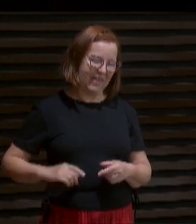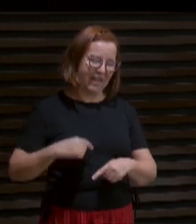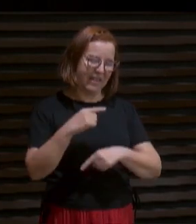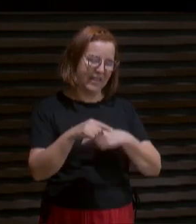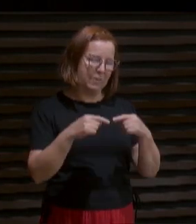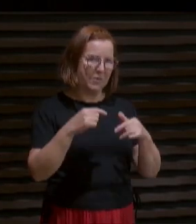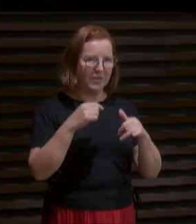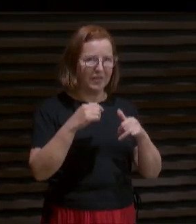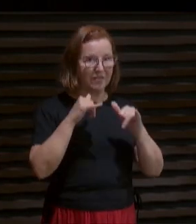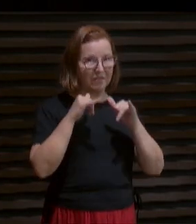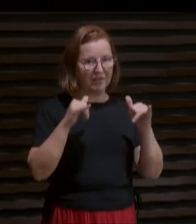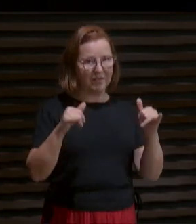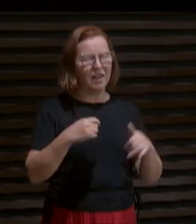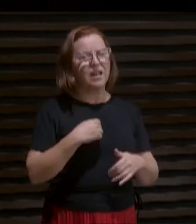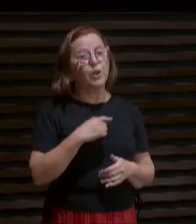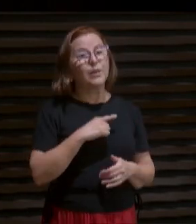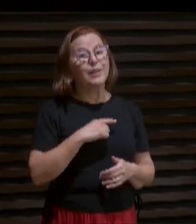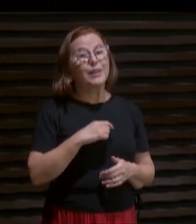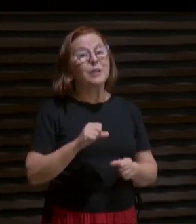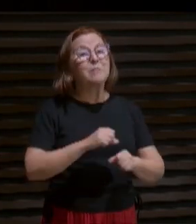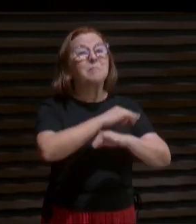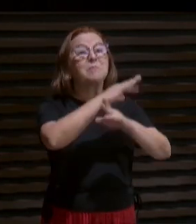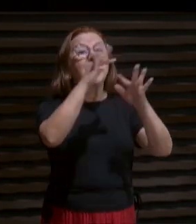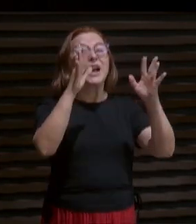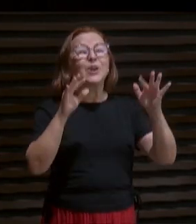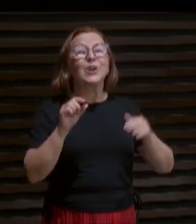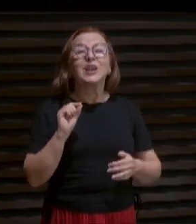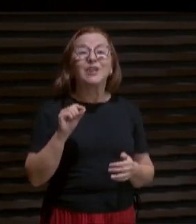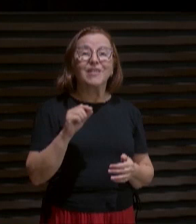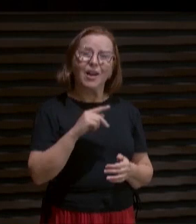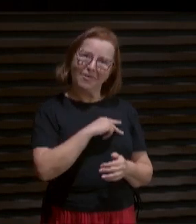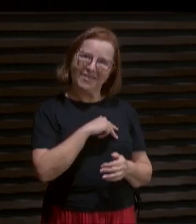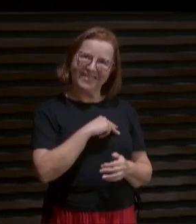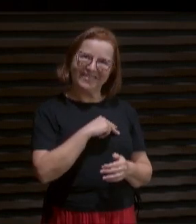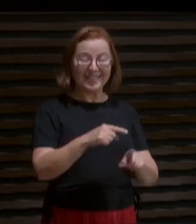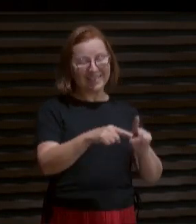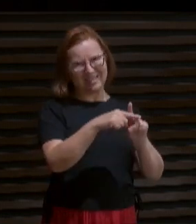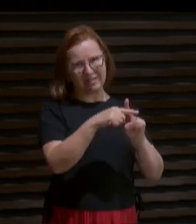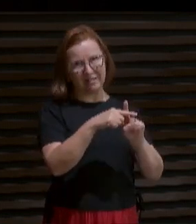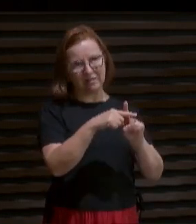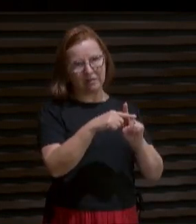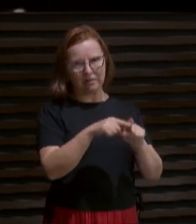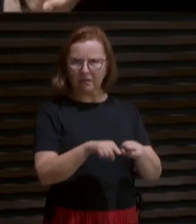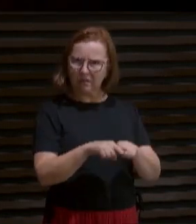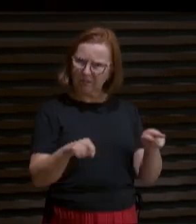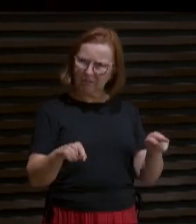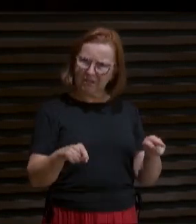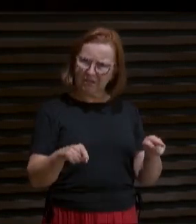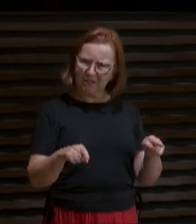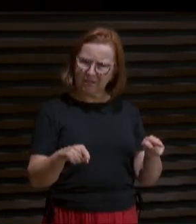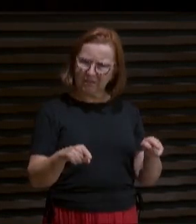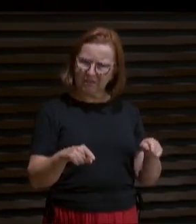dizendo, mas eu tenho uma glória. Qual é a glória, Paulo? A cruz. Mas isso não é um